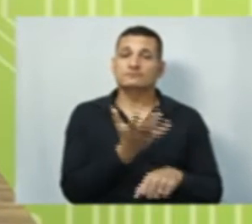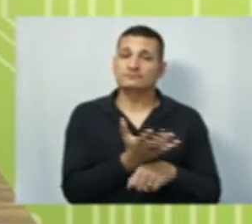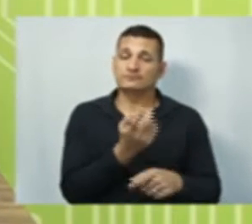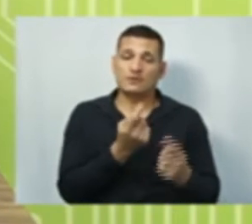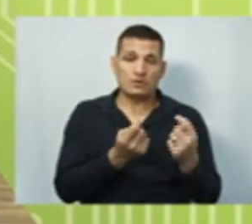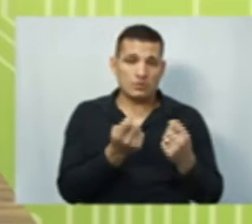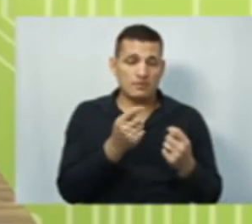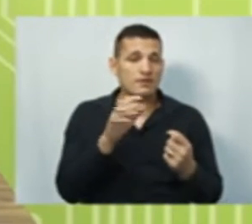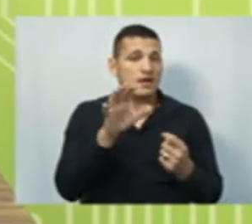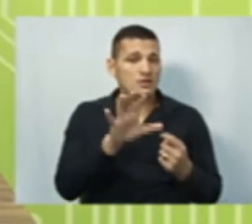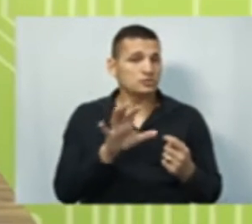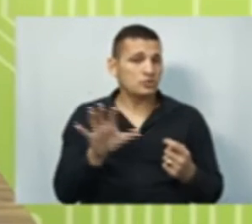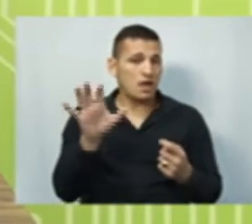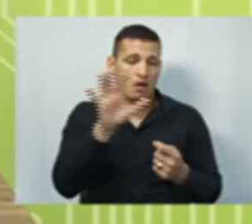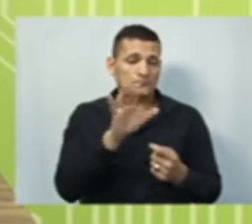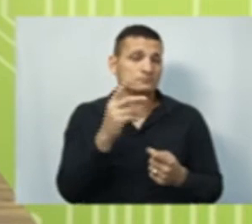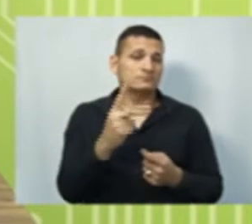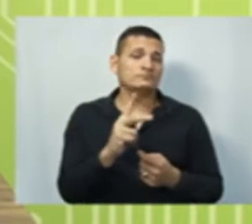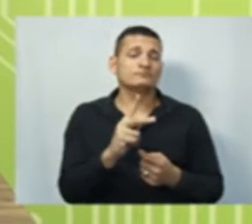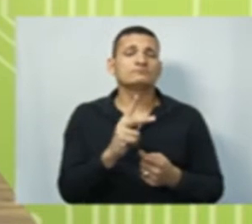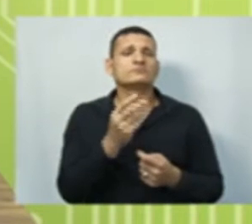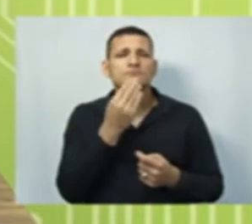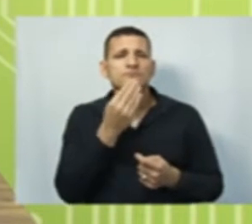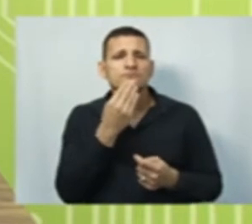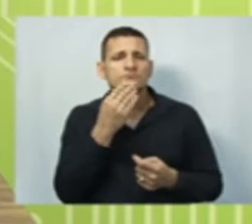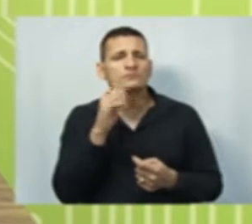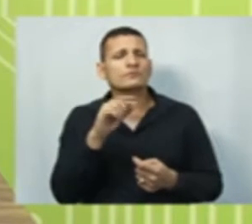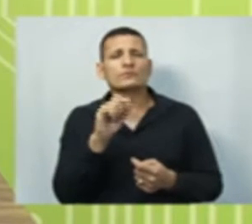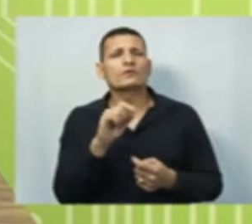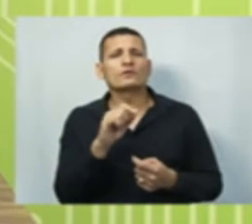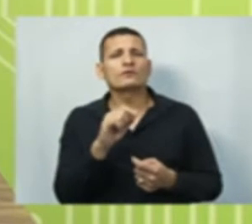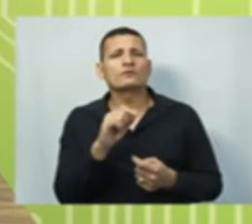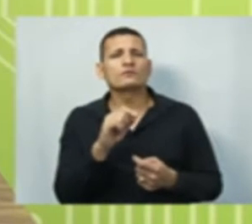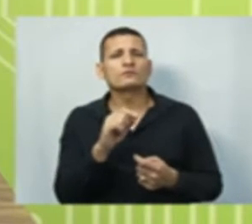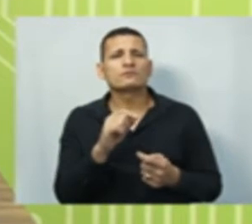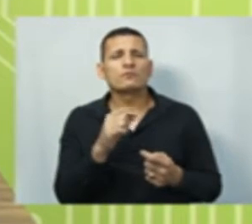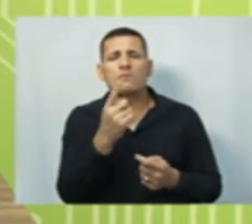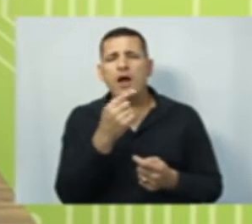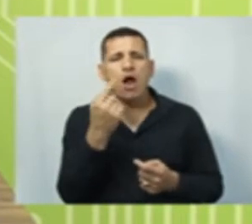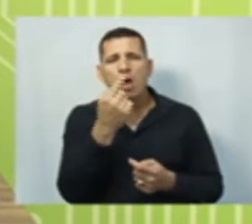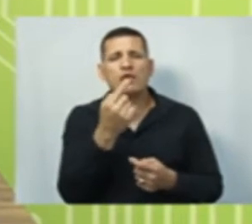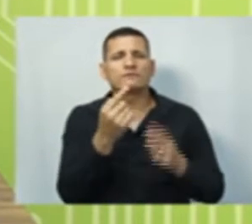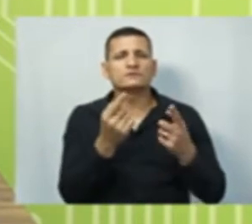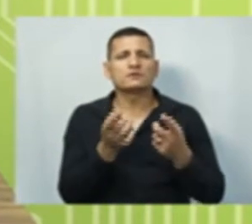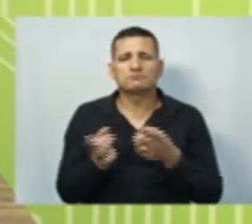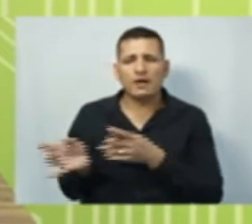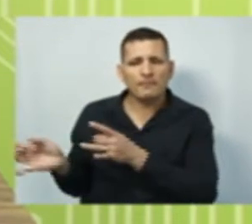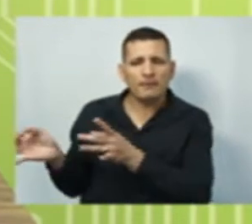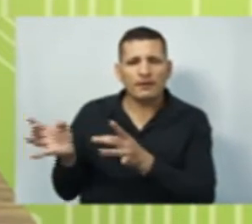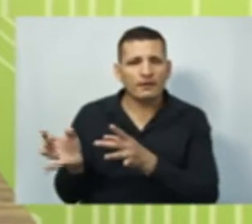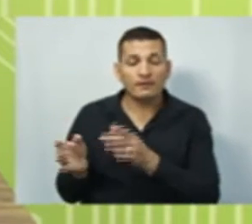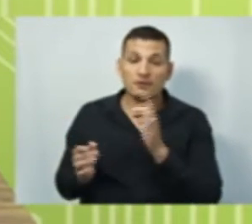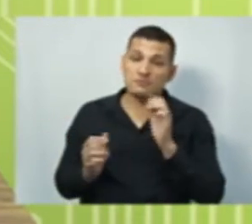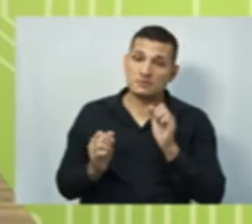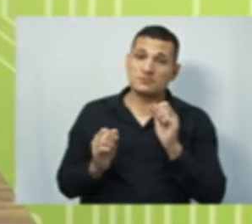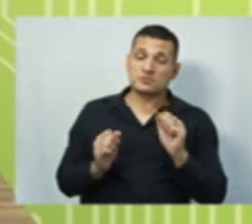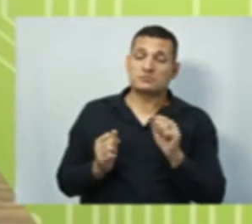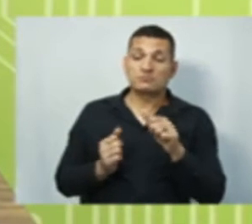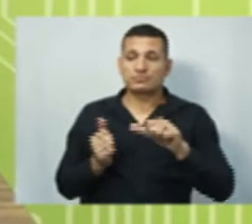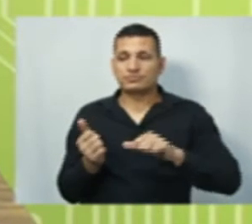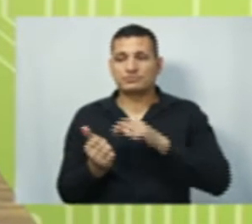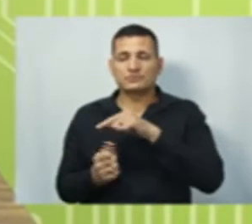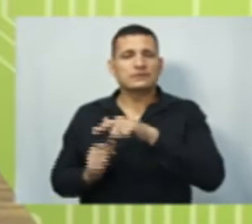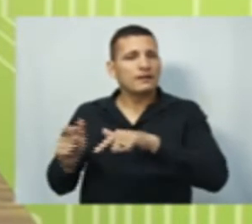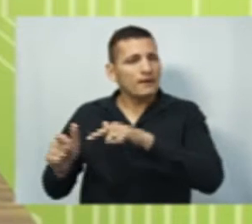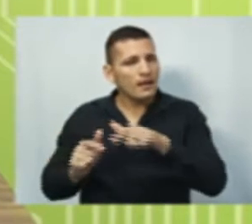regional, o seu custo de oportunidade é tudo que você deixou de fazer nessa 1 hora. Você poderia estar trabalhando para ganhar dinheiro, você poderia estar ajudando